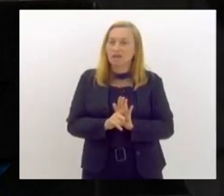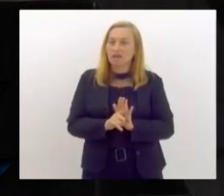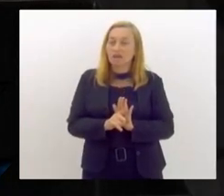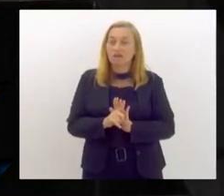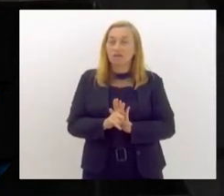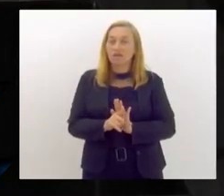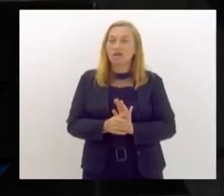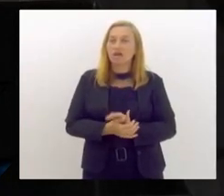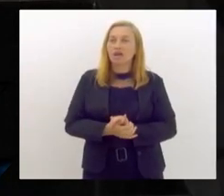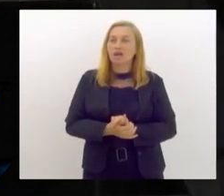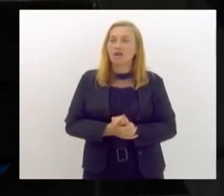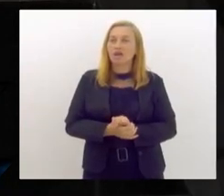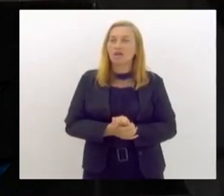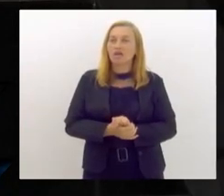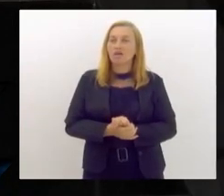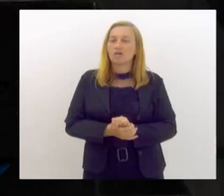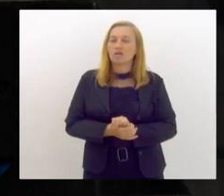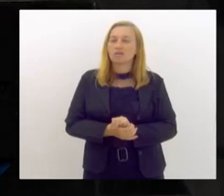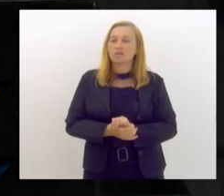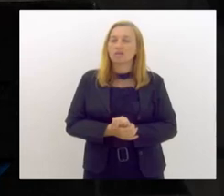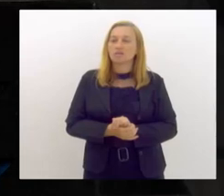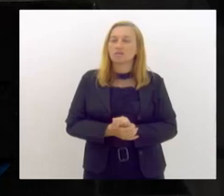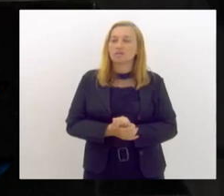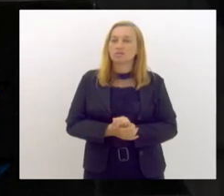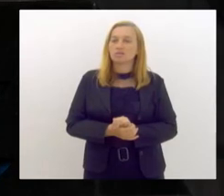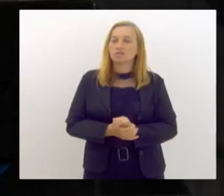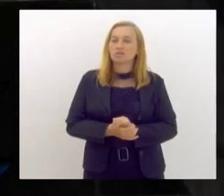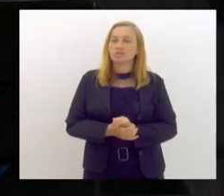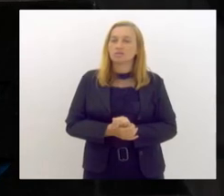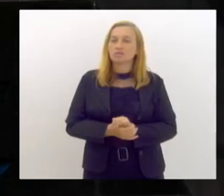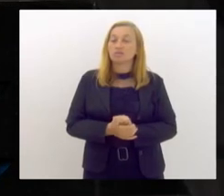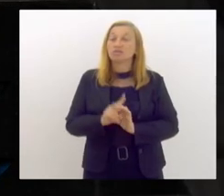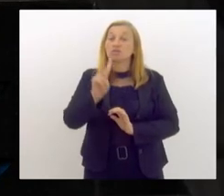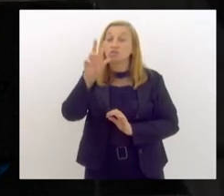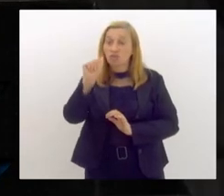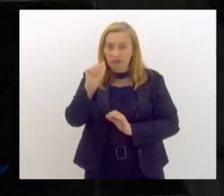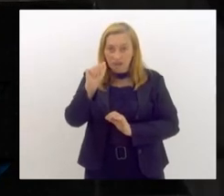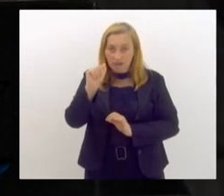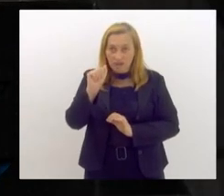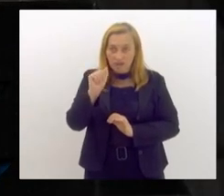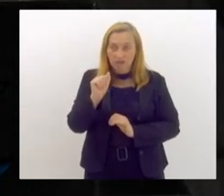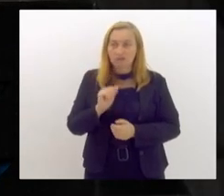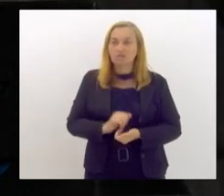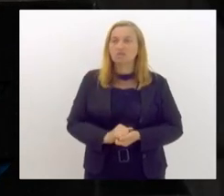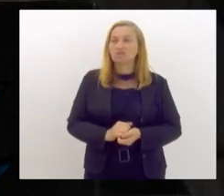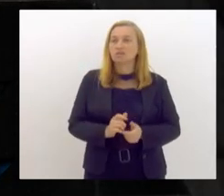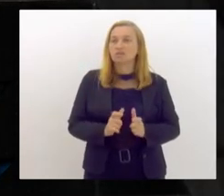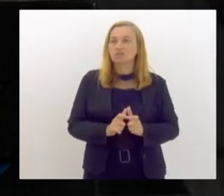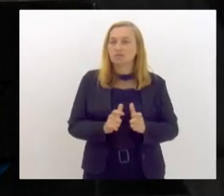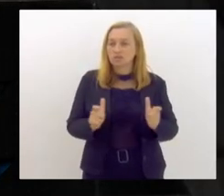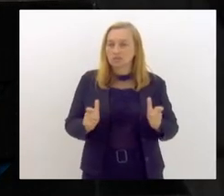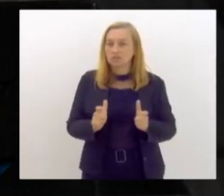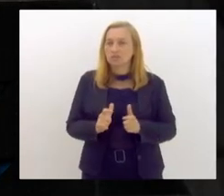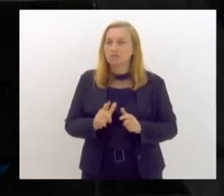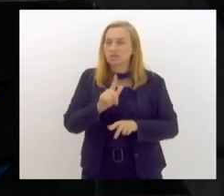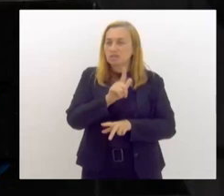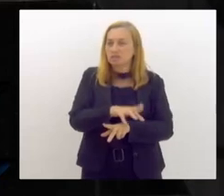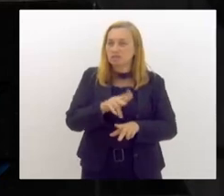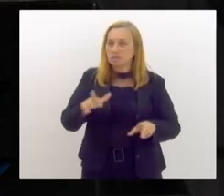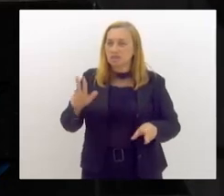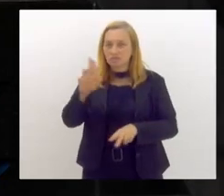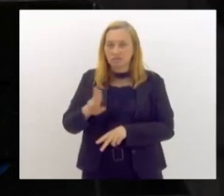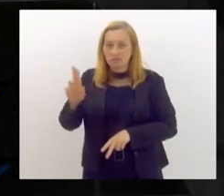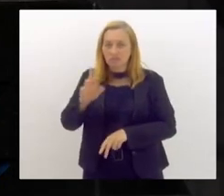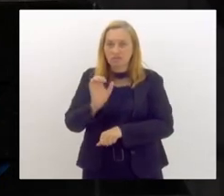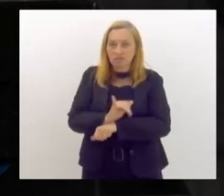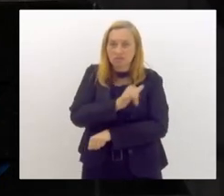prevê o aumento da reserva de vagas, o alargamento da reserva de vagas no âmbito das universidades estaduais aqui do estado